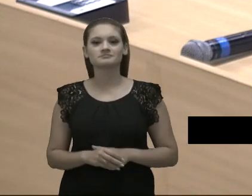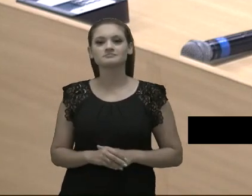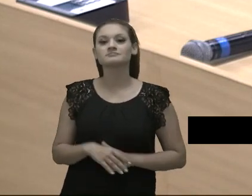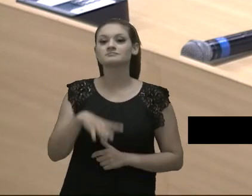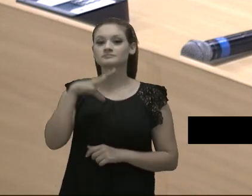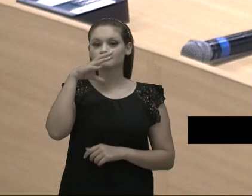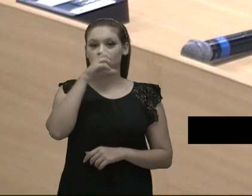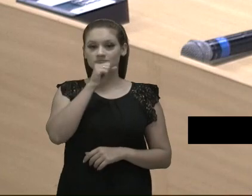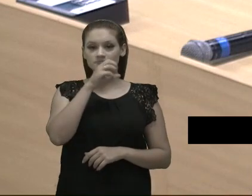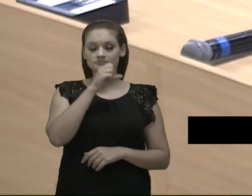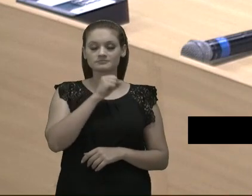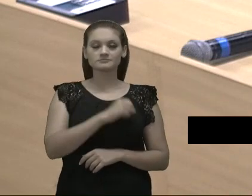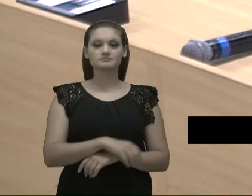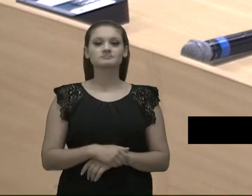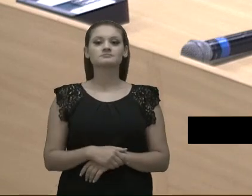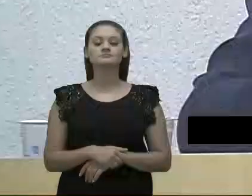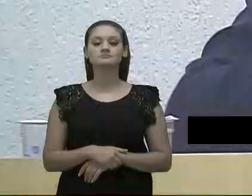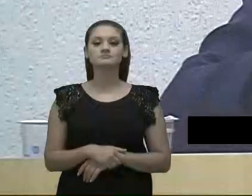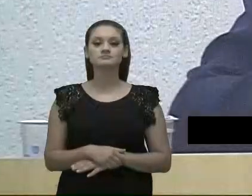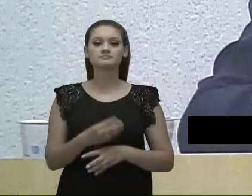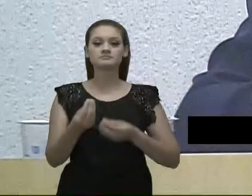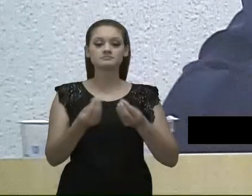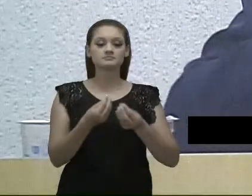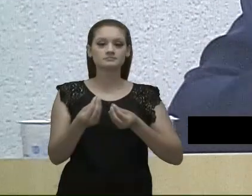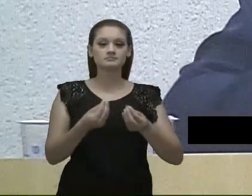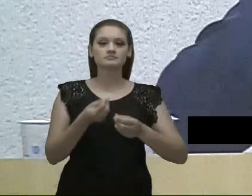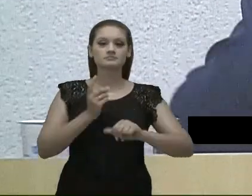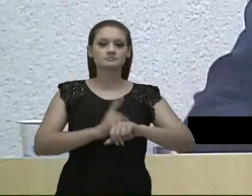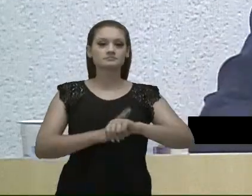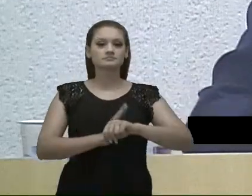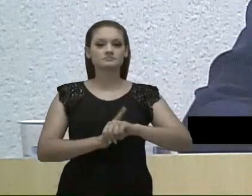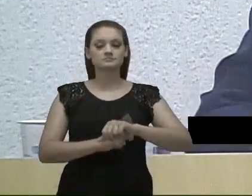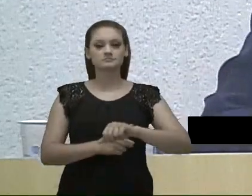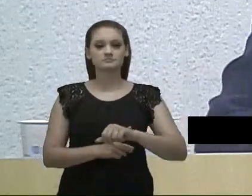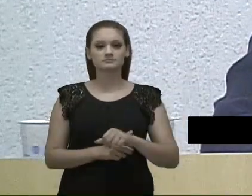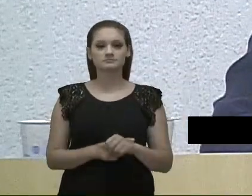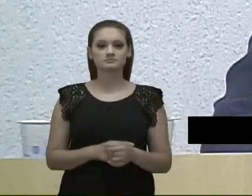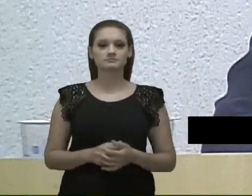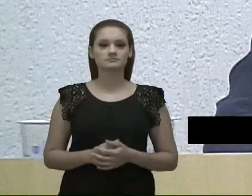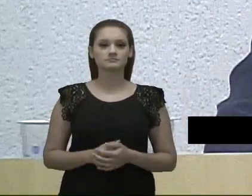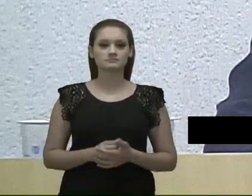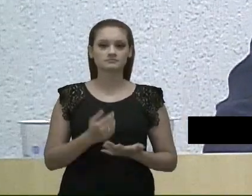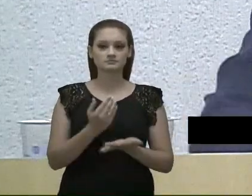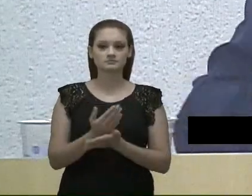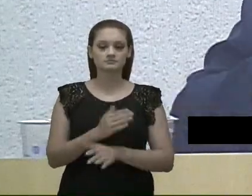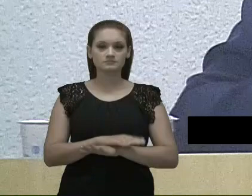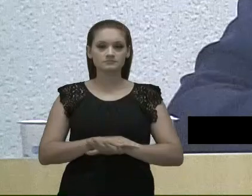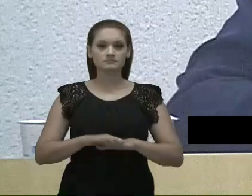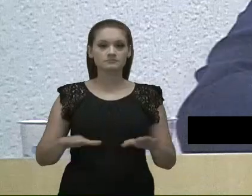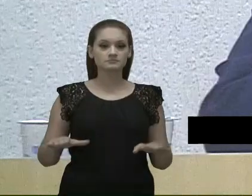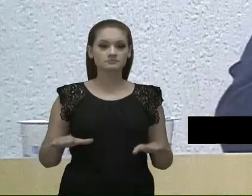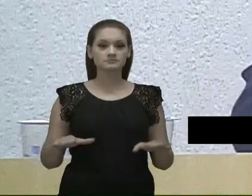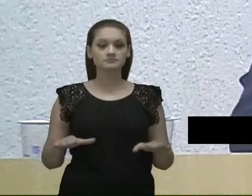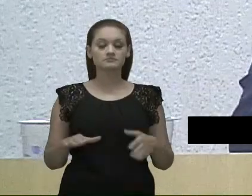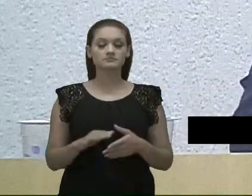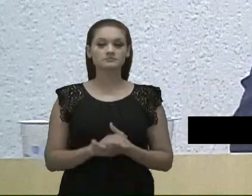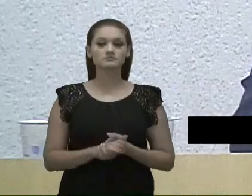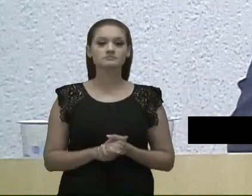semana, né? Como que foi a questão do horário e a dinâmica após acabar o processo seletivo? Como é que